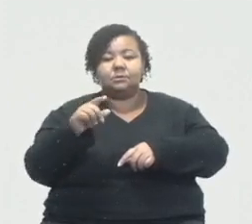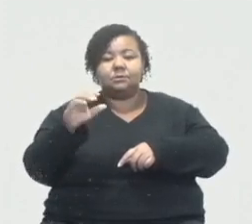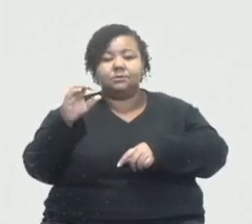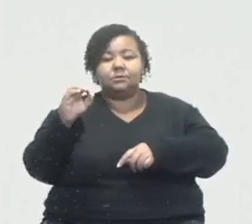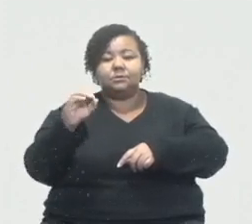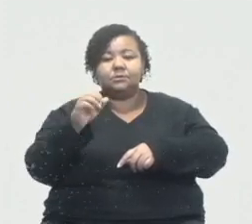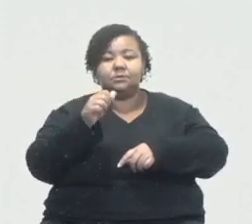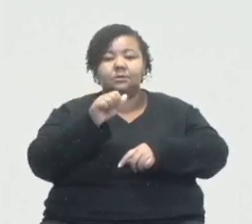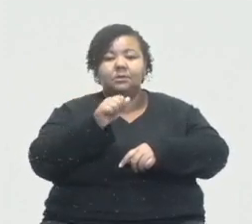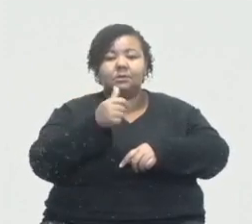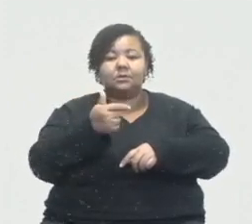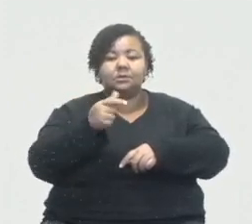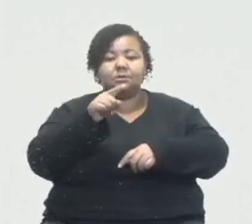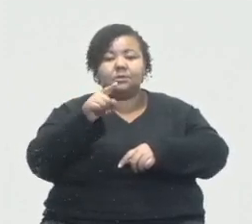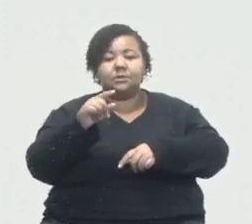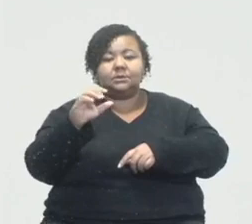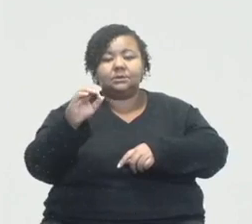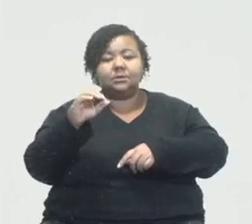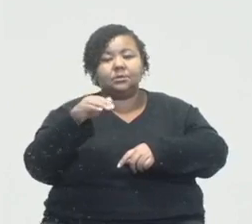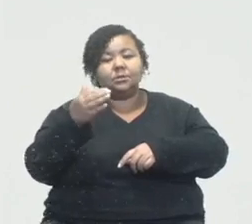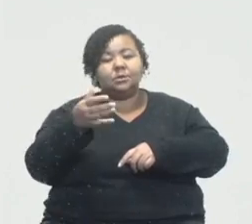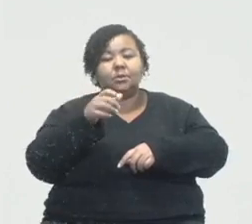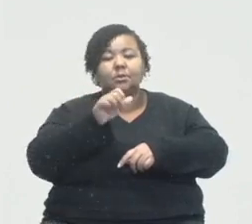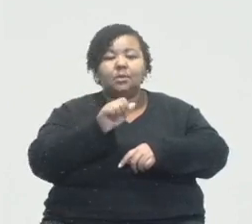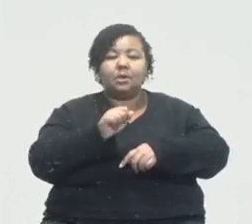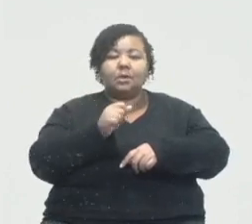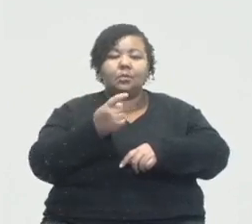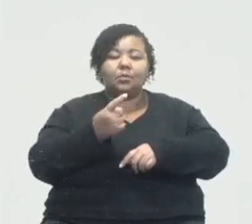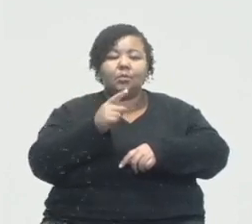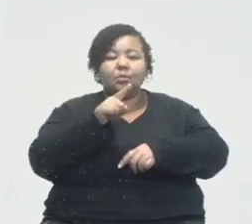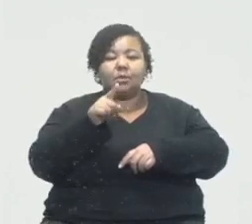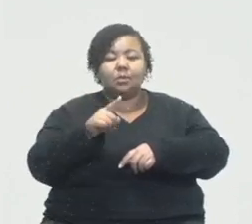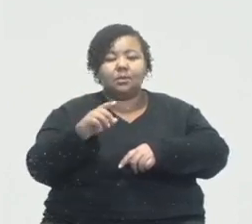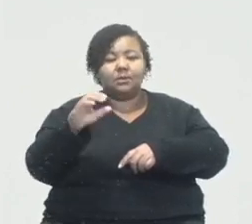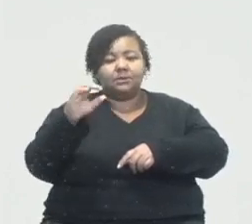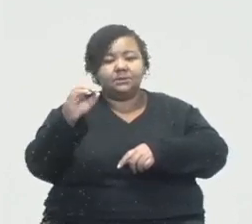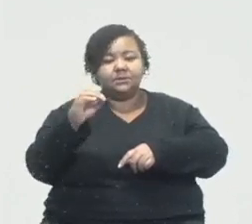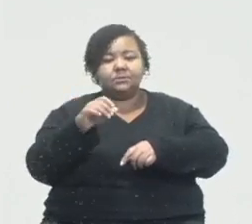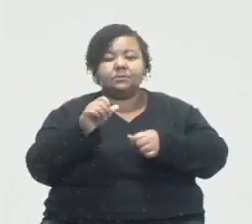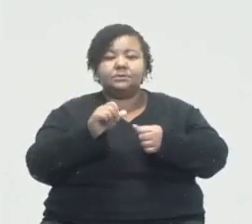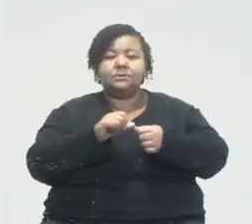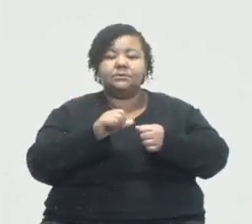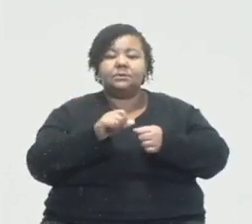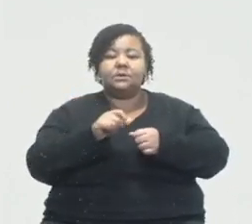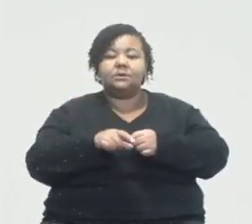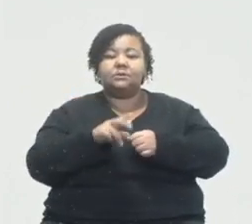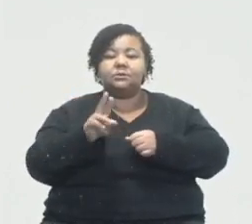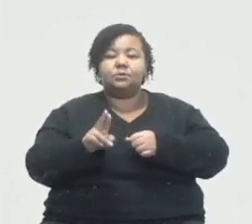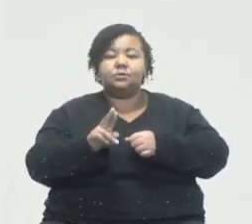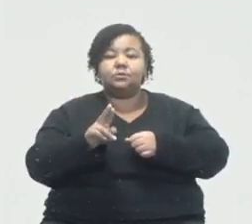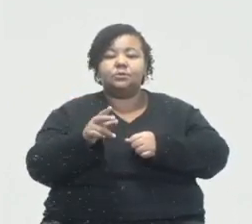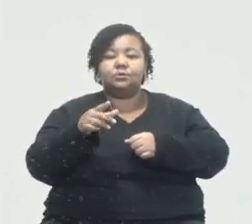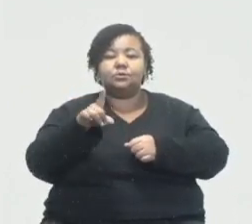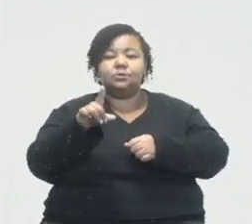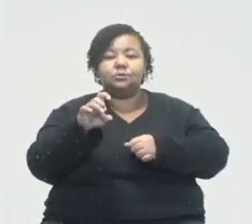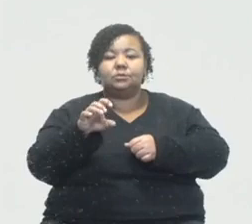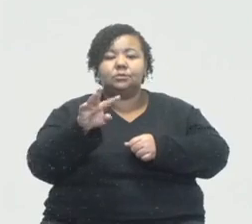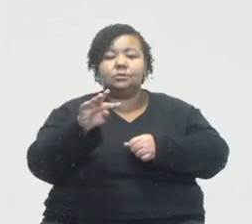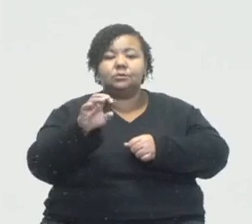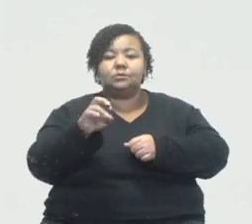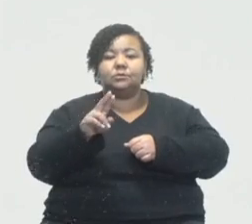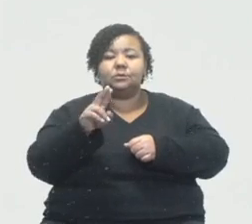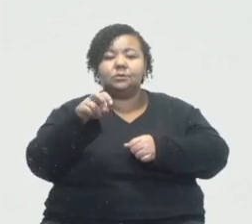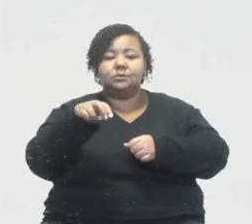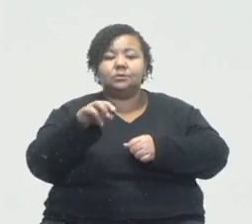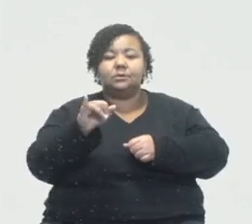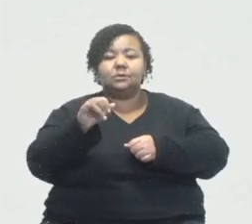Se A2 é igual a 0, o A1 vai ser igual a 0. Se fizéssemos o uso lá do determinante, teríamos como